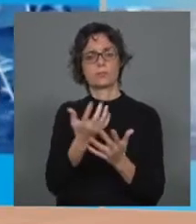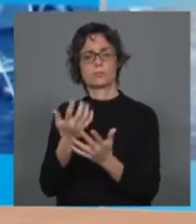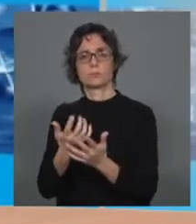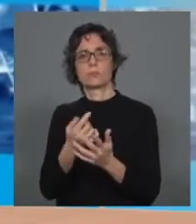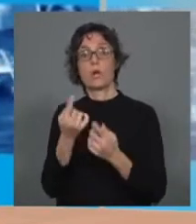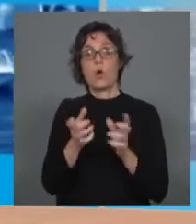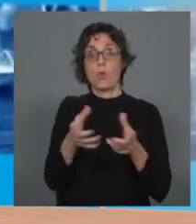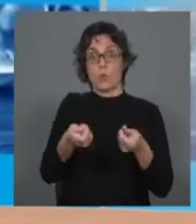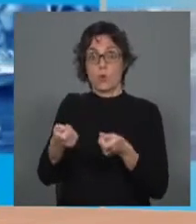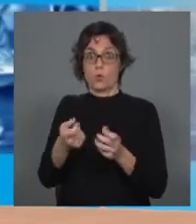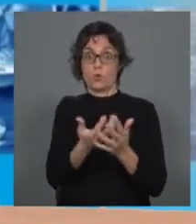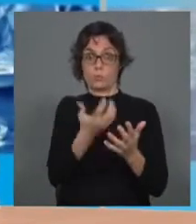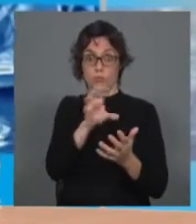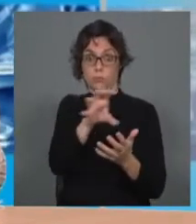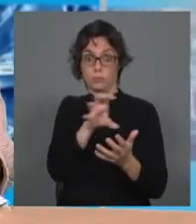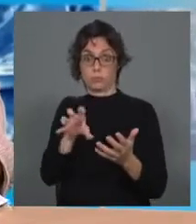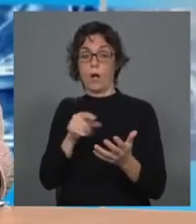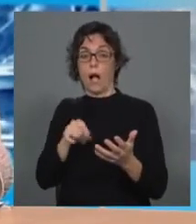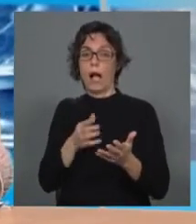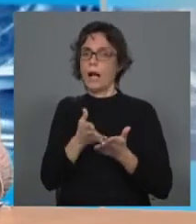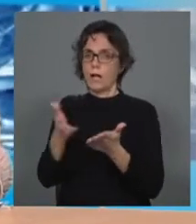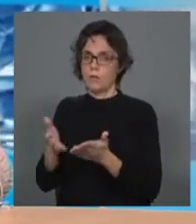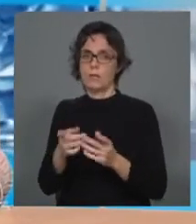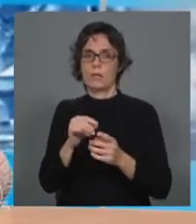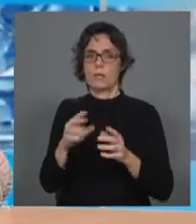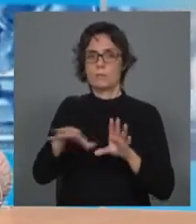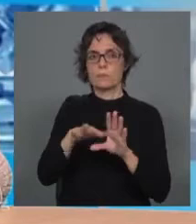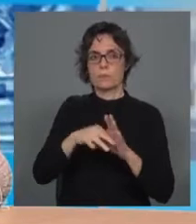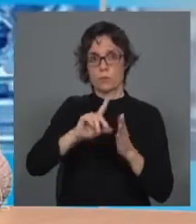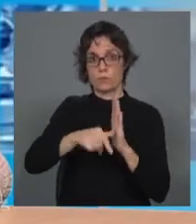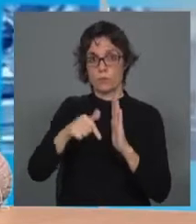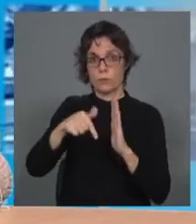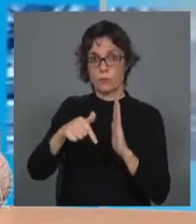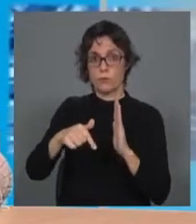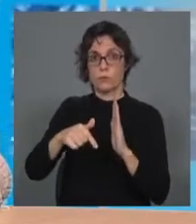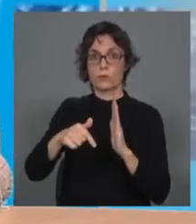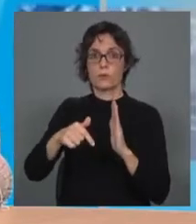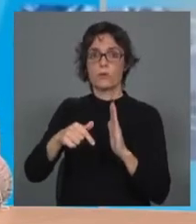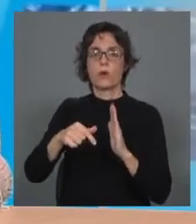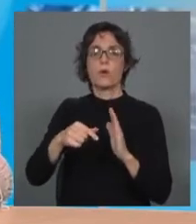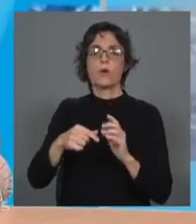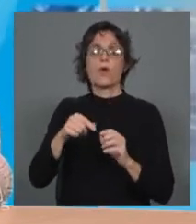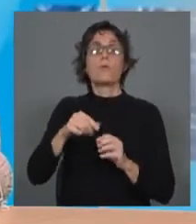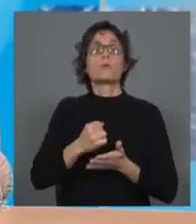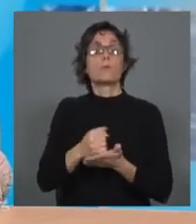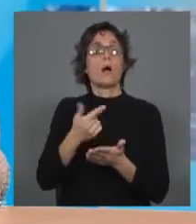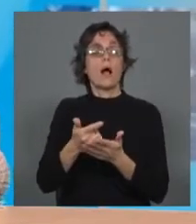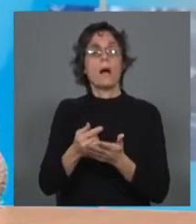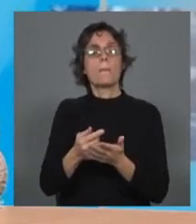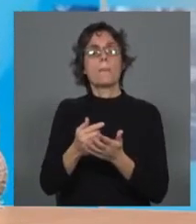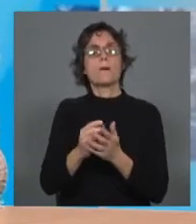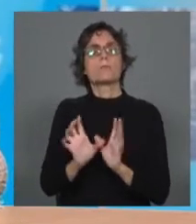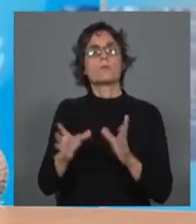essas organizações que têm ajudado e participado. Esse projeto todo ele é apoiado pelo Alto Comissariado